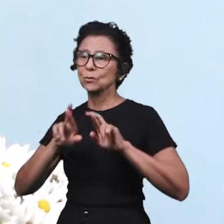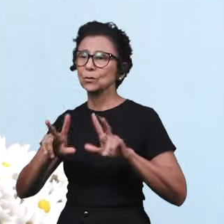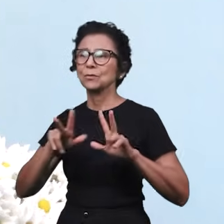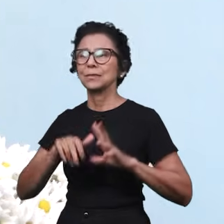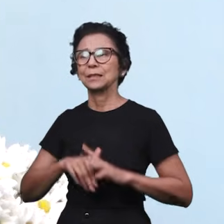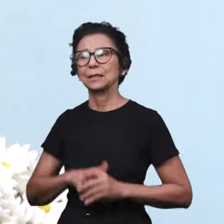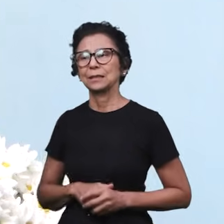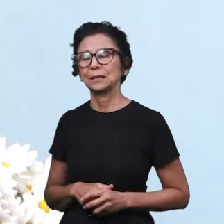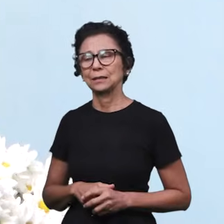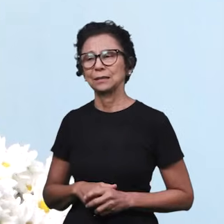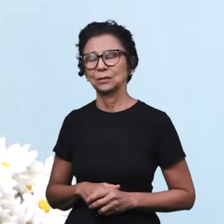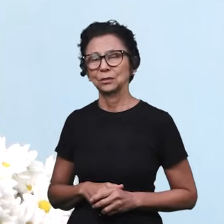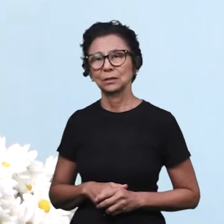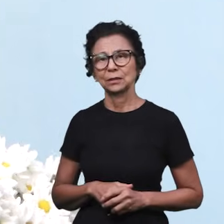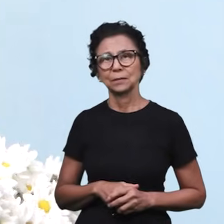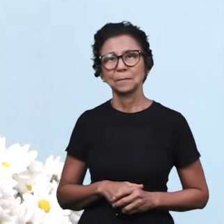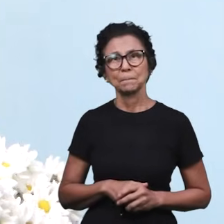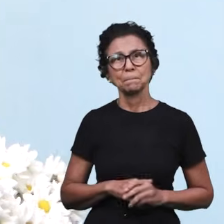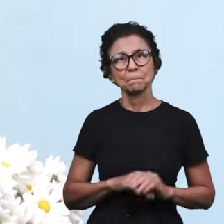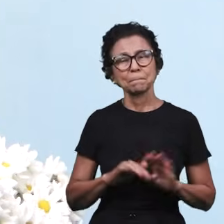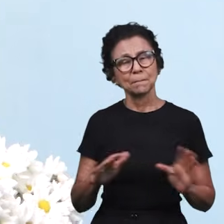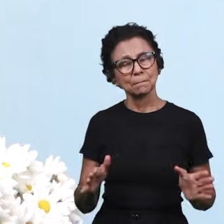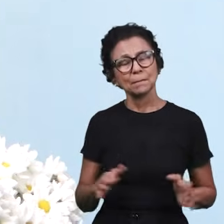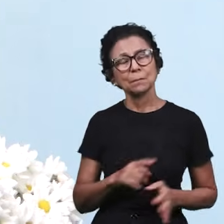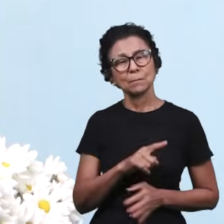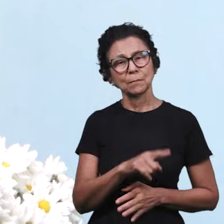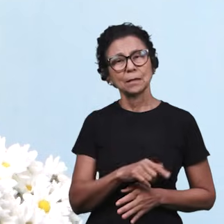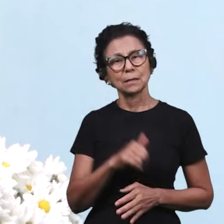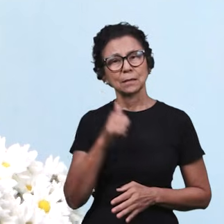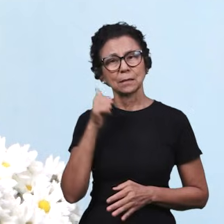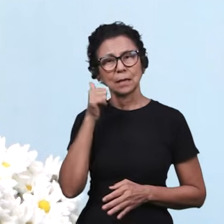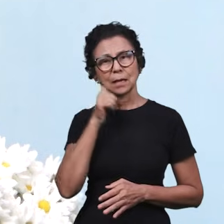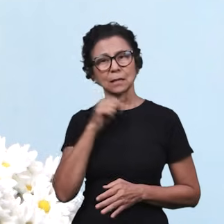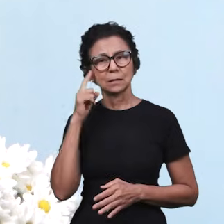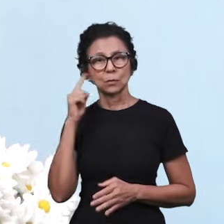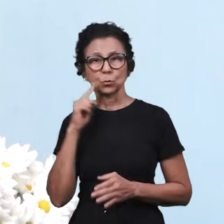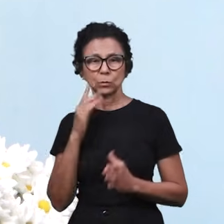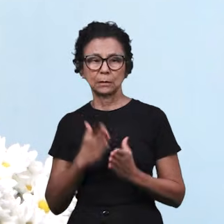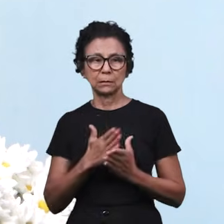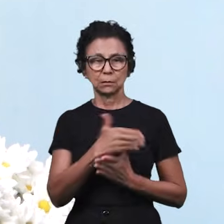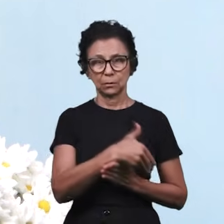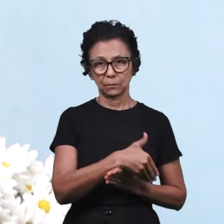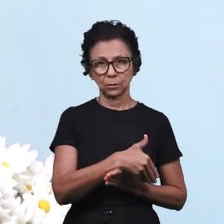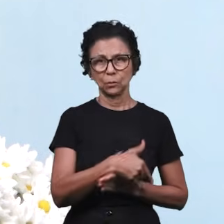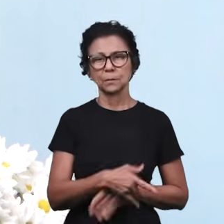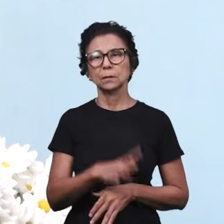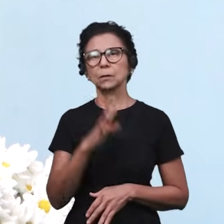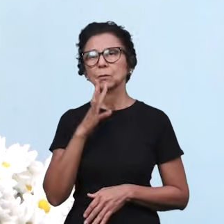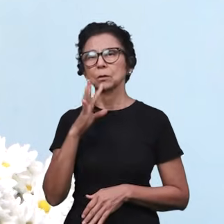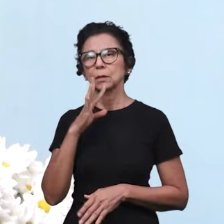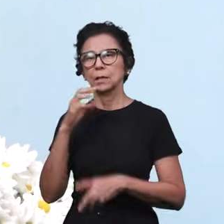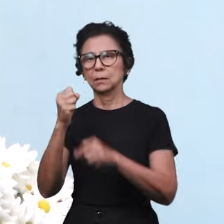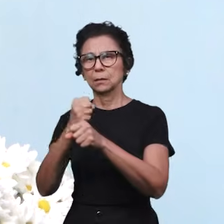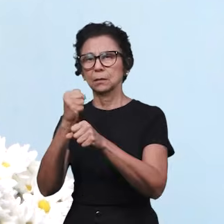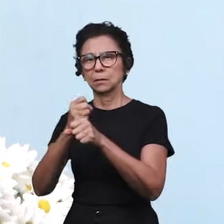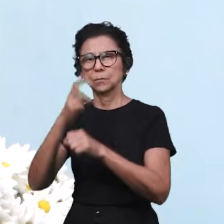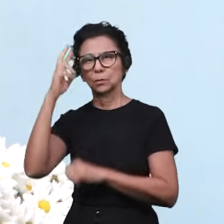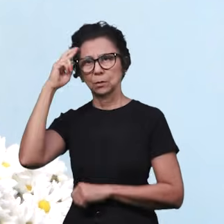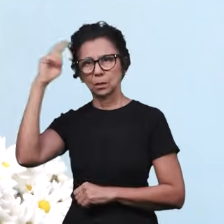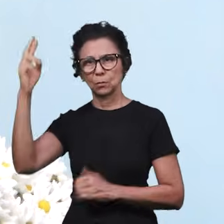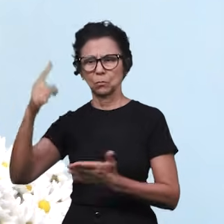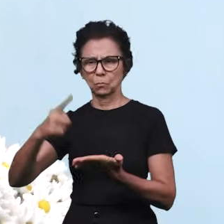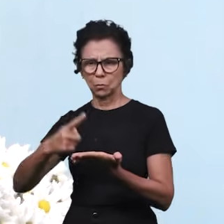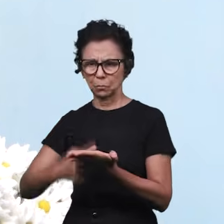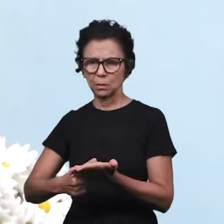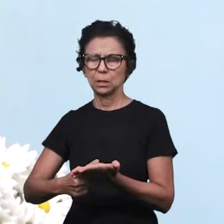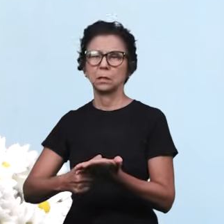junto, aqui conosco, ela sabe sobre a obra, o comprometimento, Conhece, o trabalho, né? e